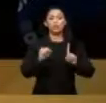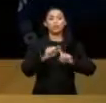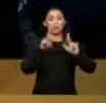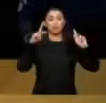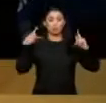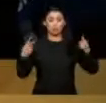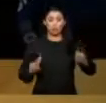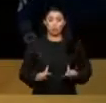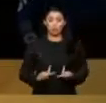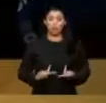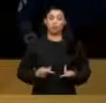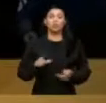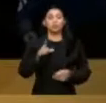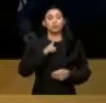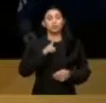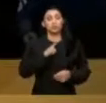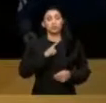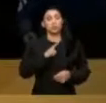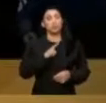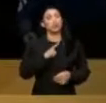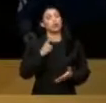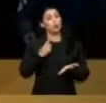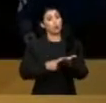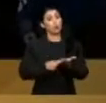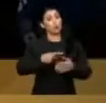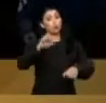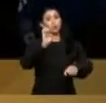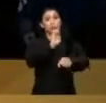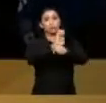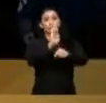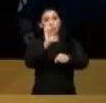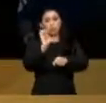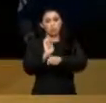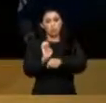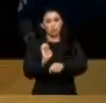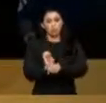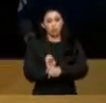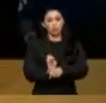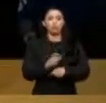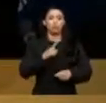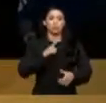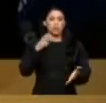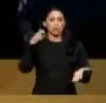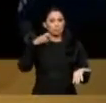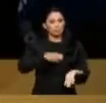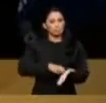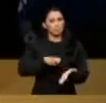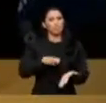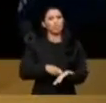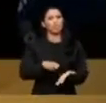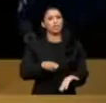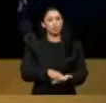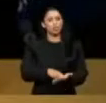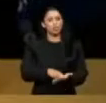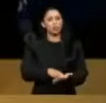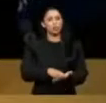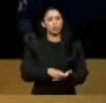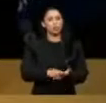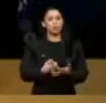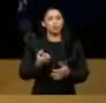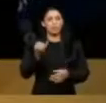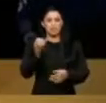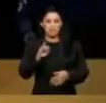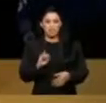que estabelece o compromisso dos Estados de declarar como delitos puníveis por lei a difusão de ideias que